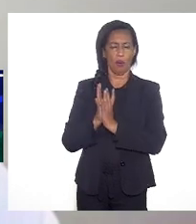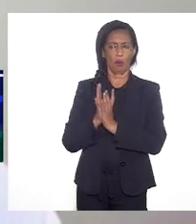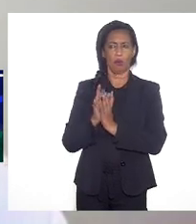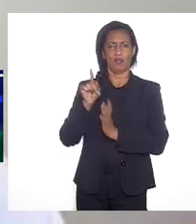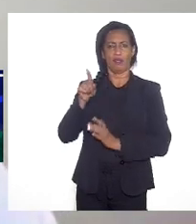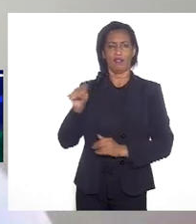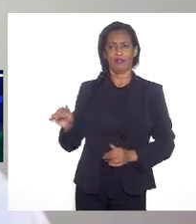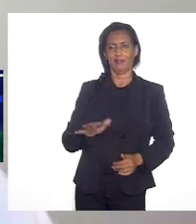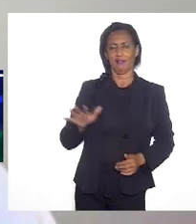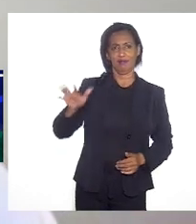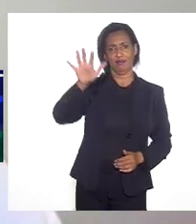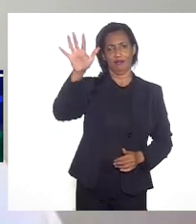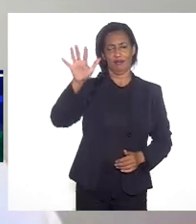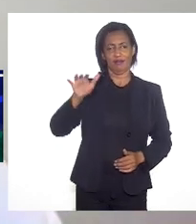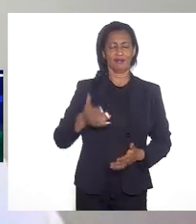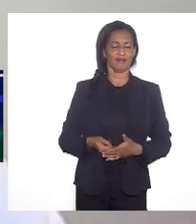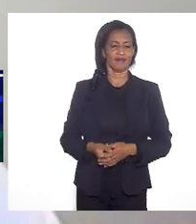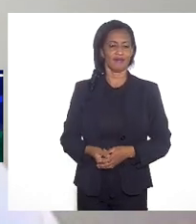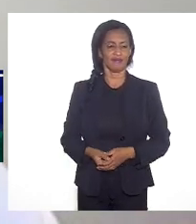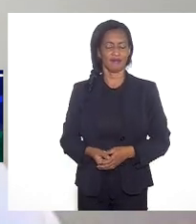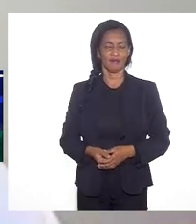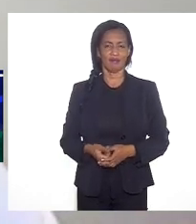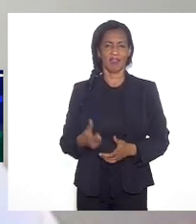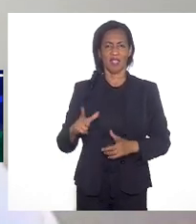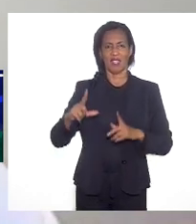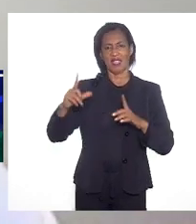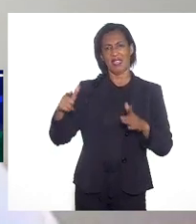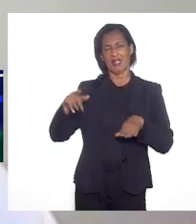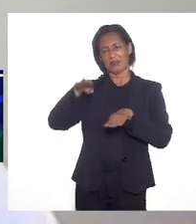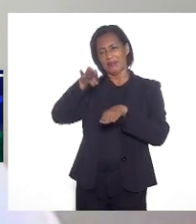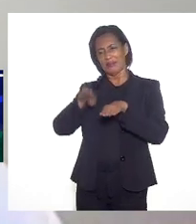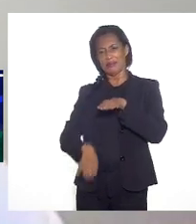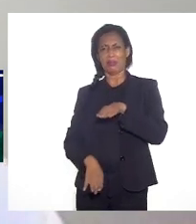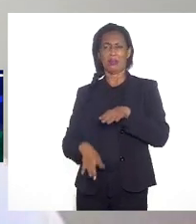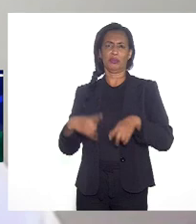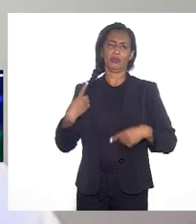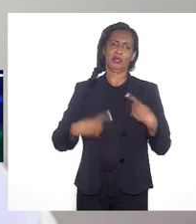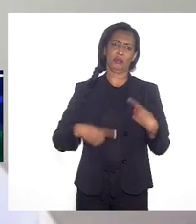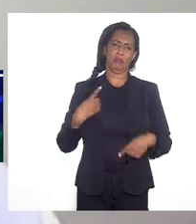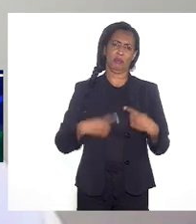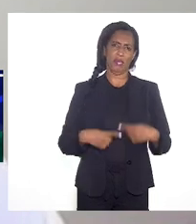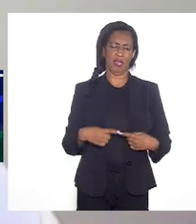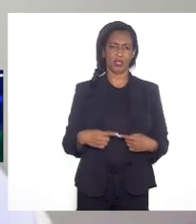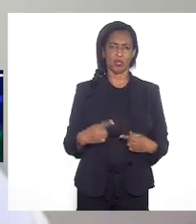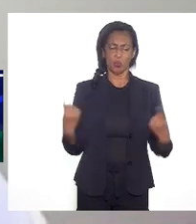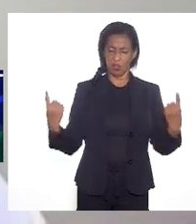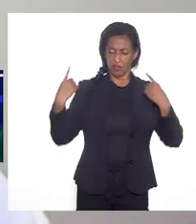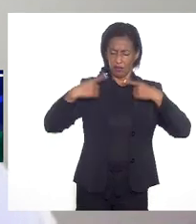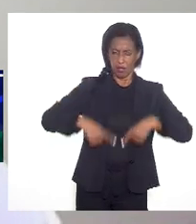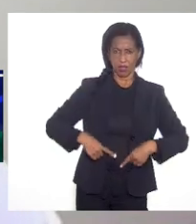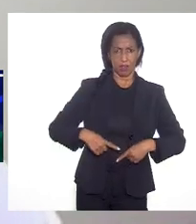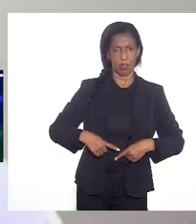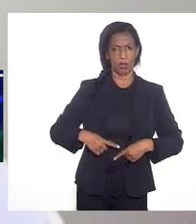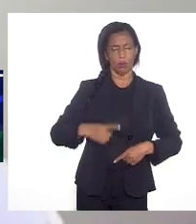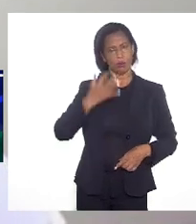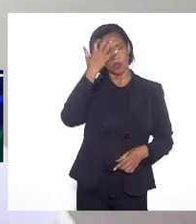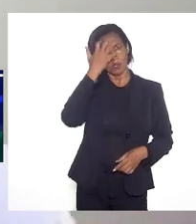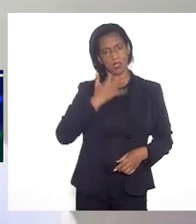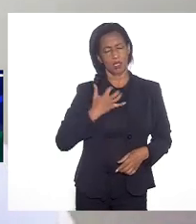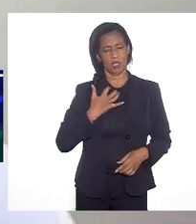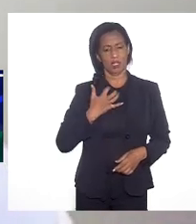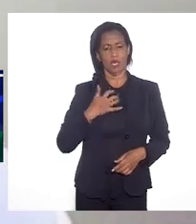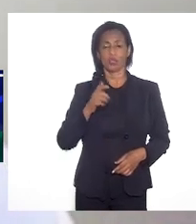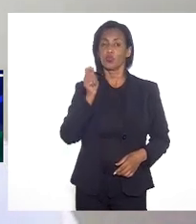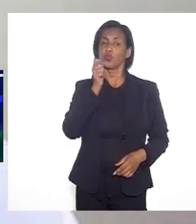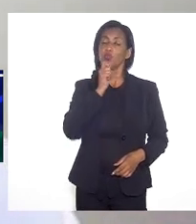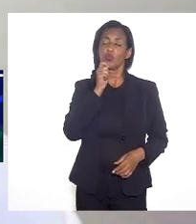favela, da população periférica, é baixar o nível do debate. Né? Por quê? Porque, enfrentando o debate com seriedade, não há